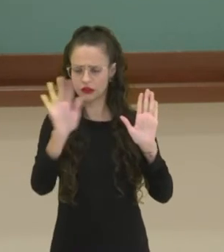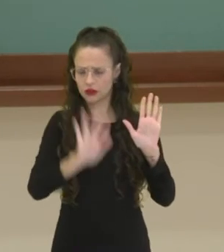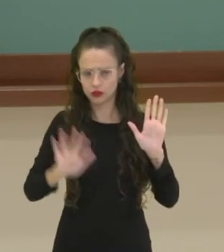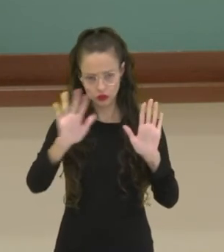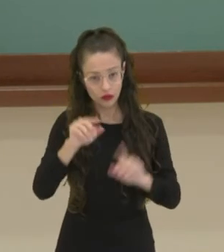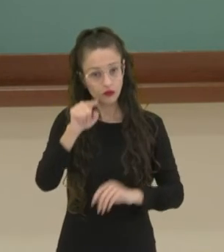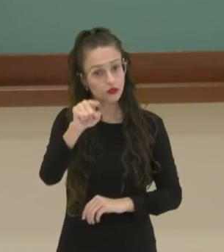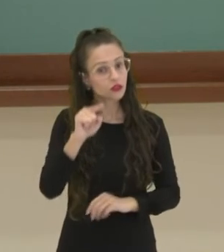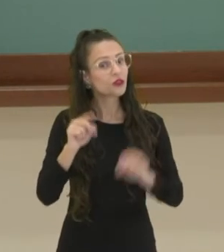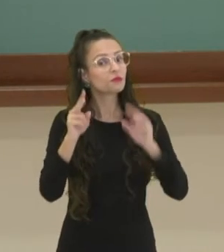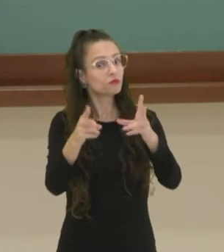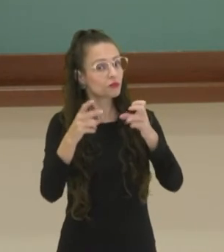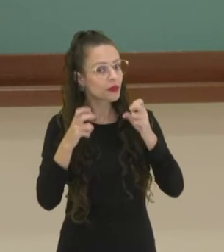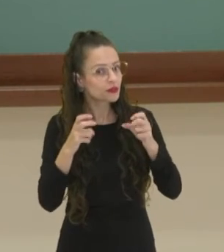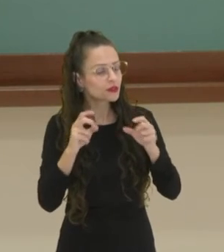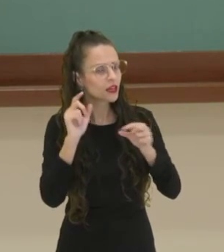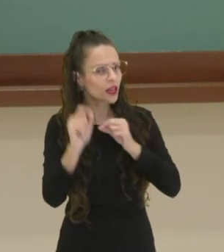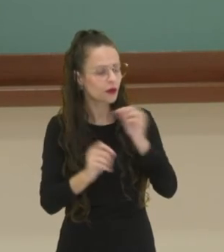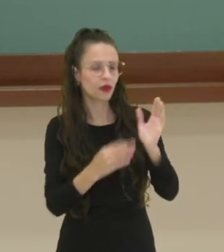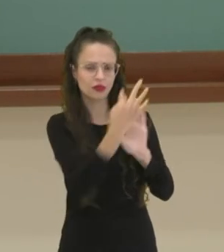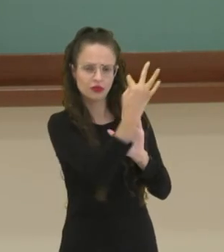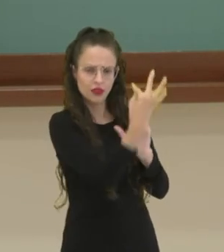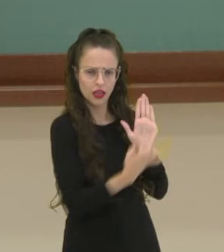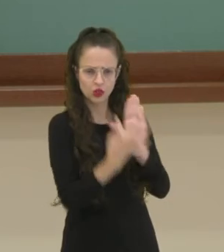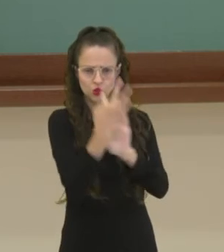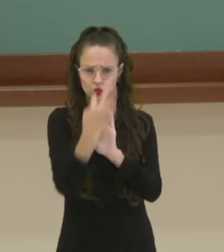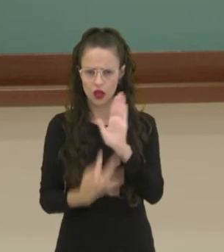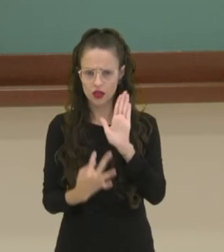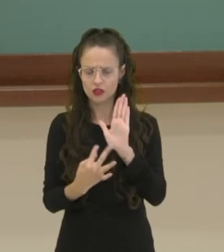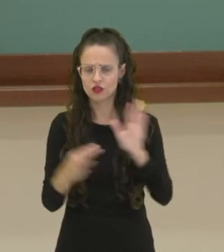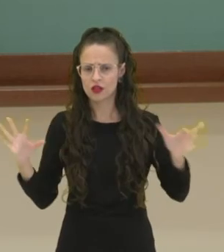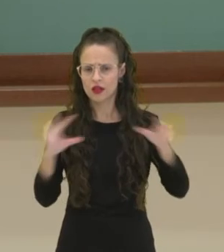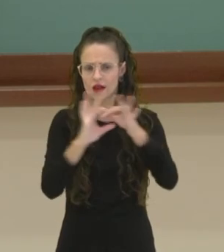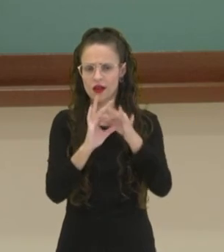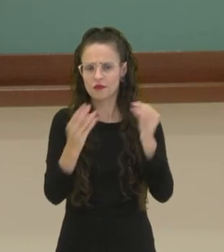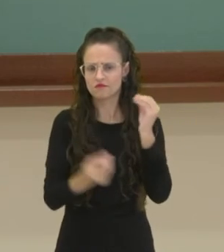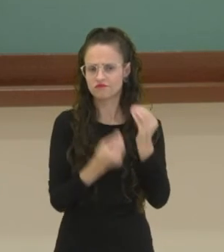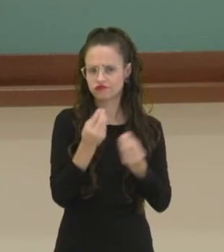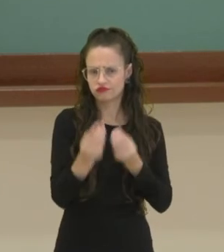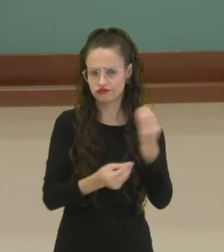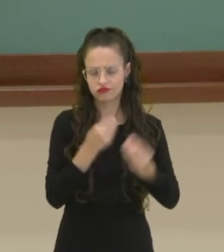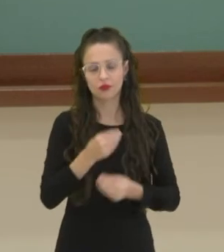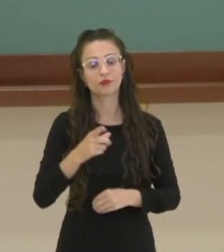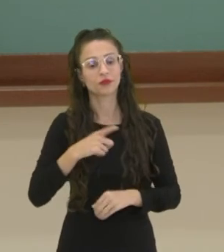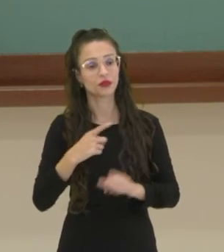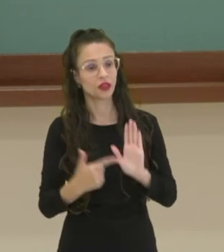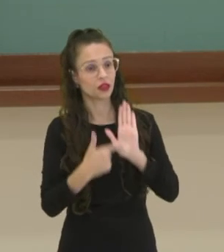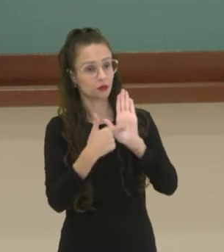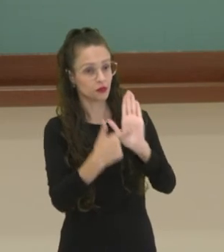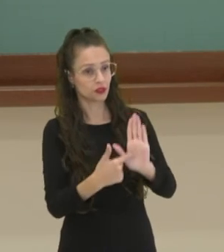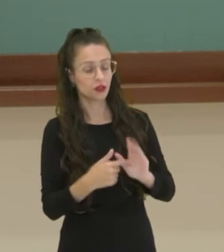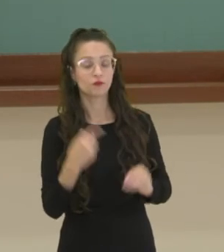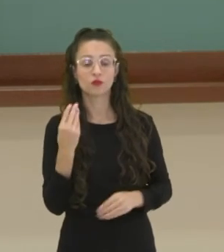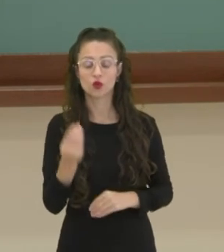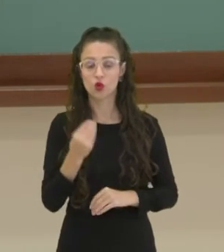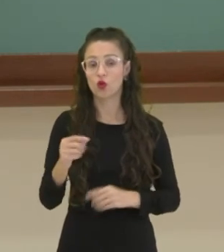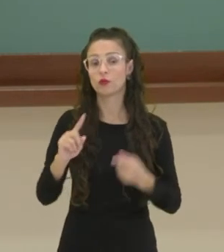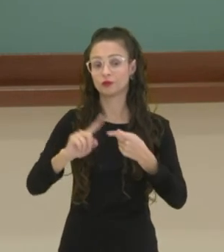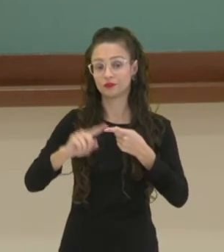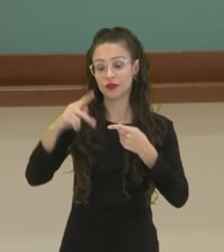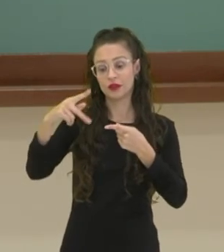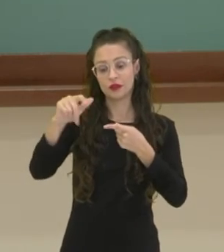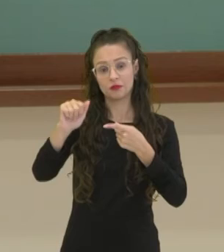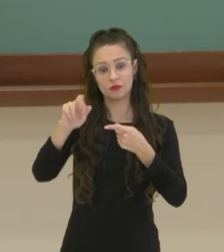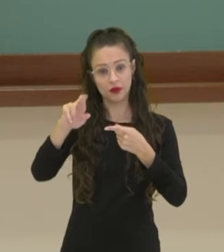Você percebe a intertextualidade de algumas maneiras. Então, ela pode se apresentar em forma de